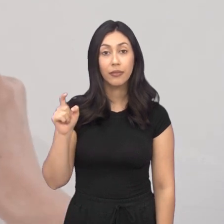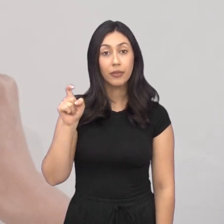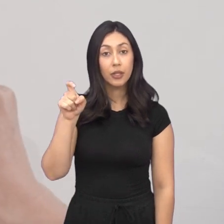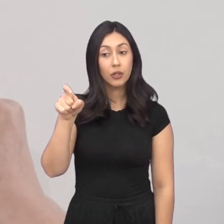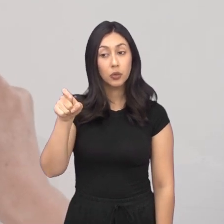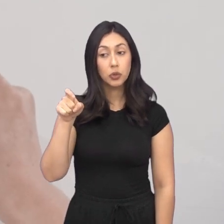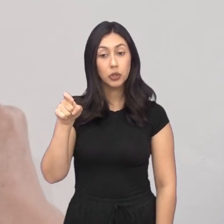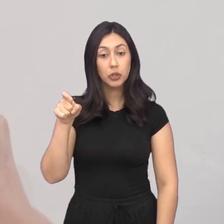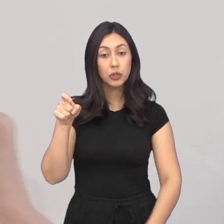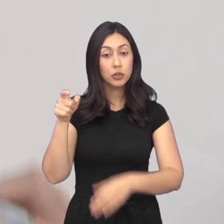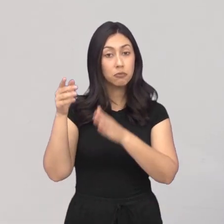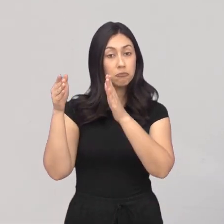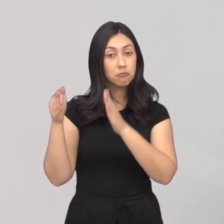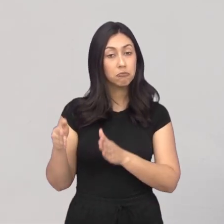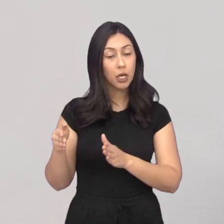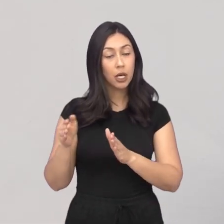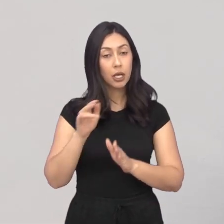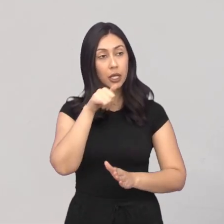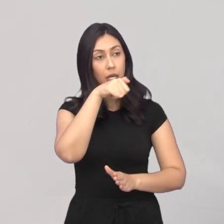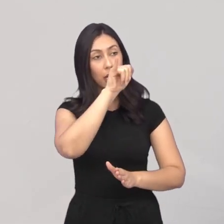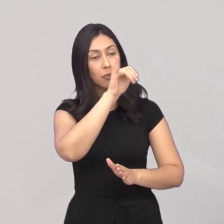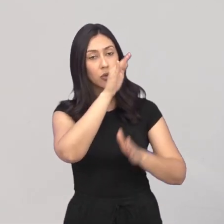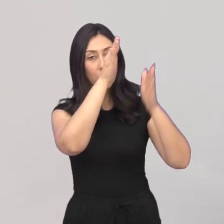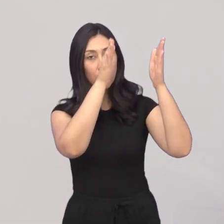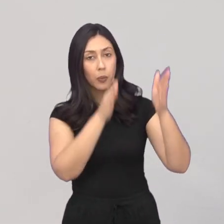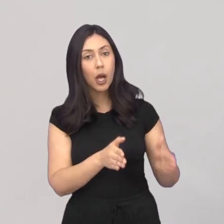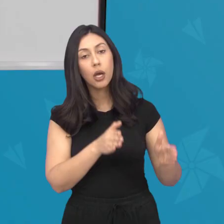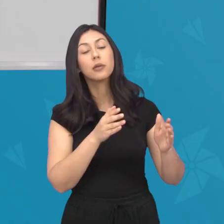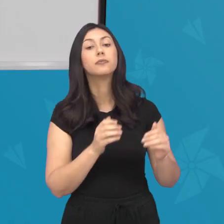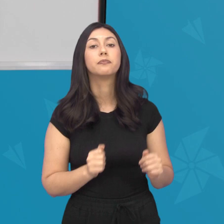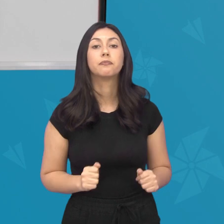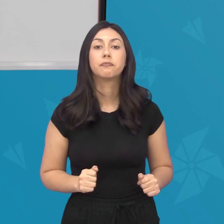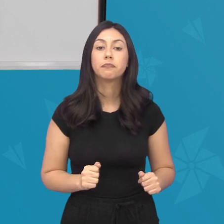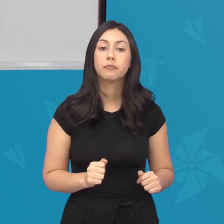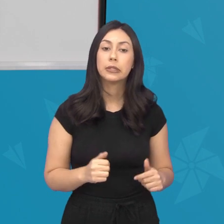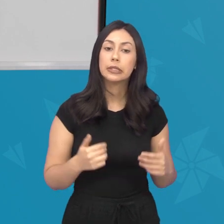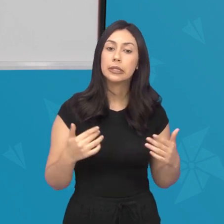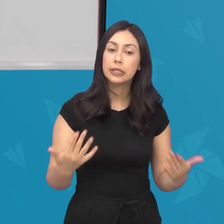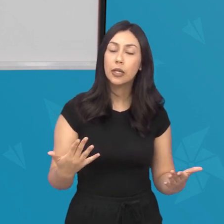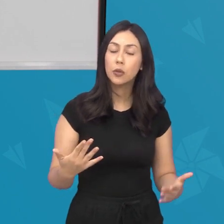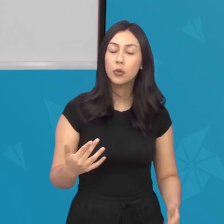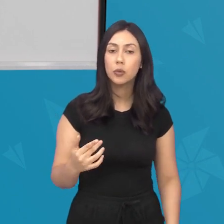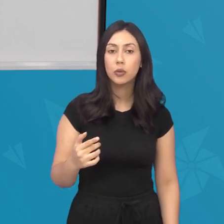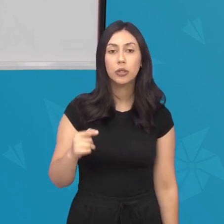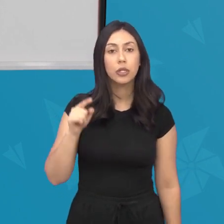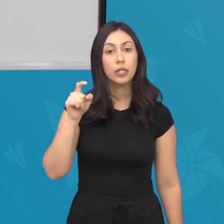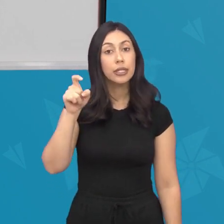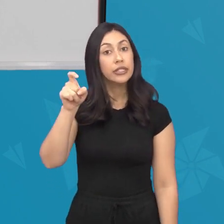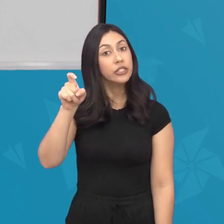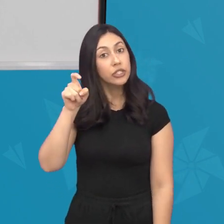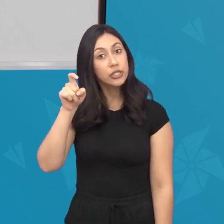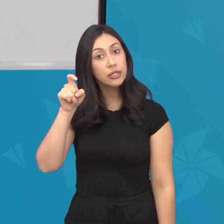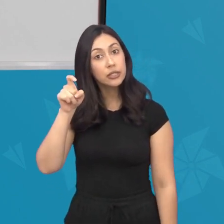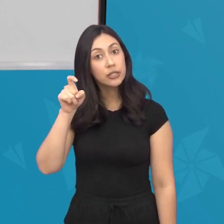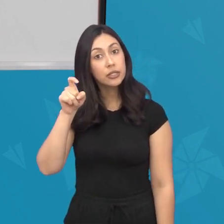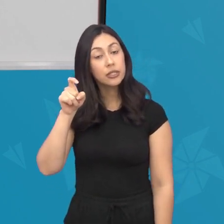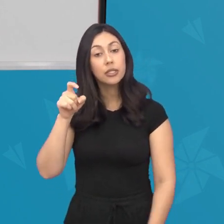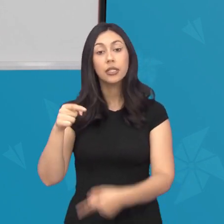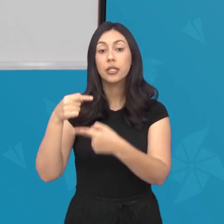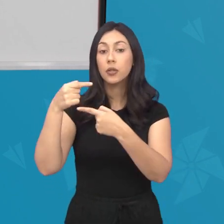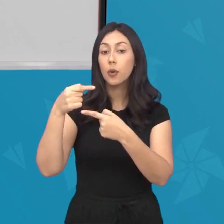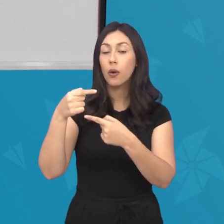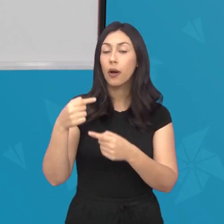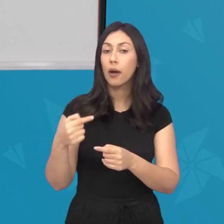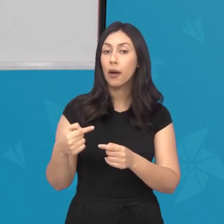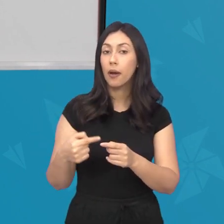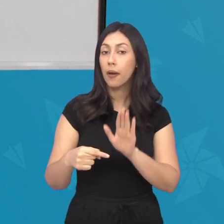e y. Ok? Por exemplo, x, menos 3, menos